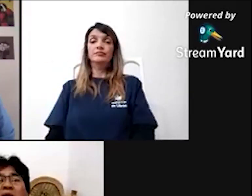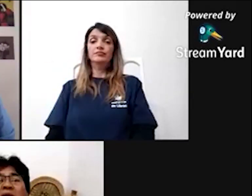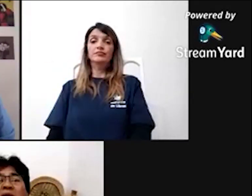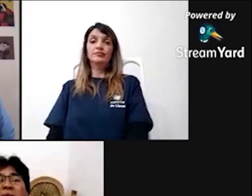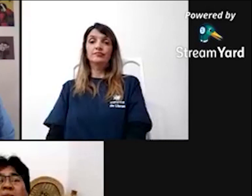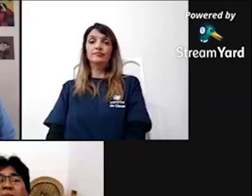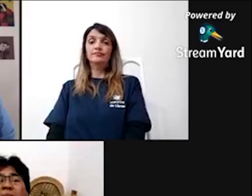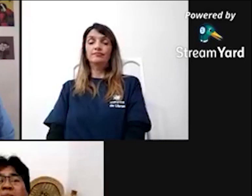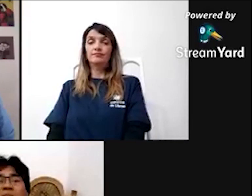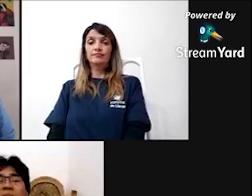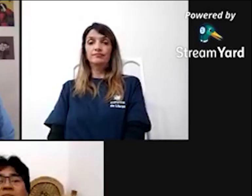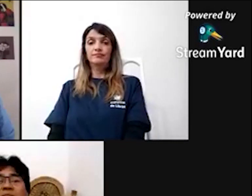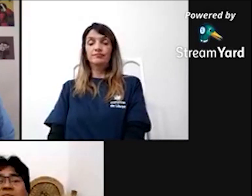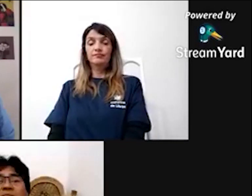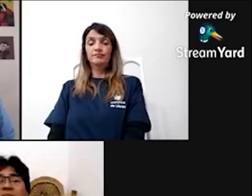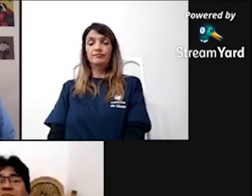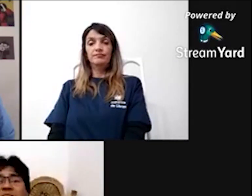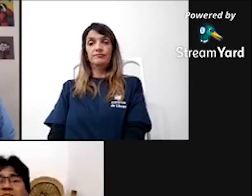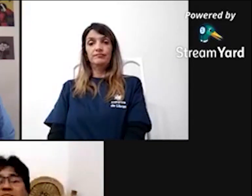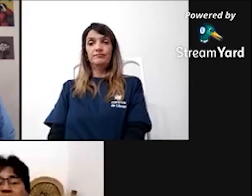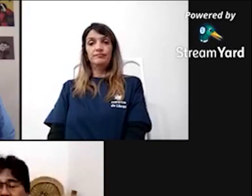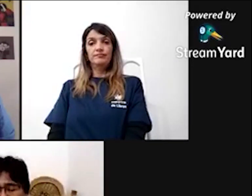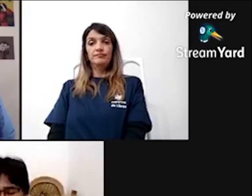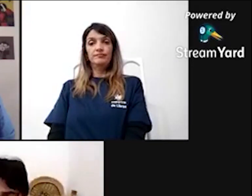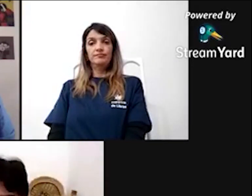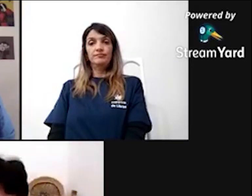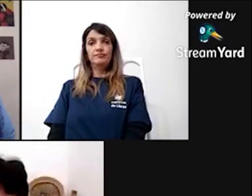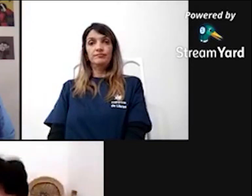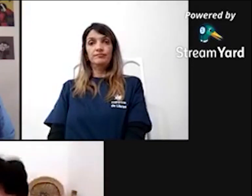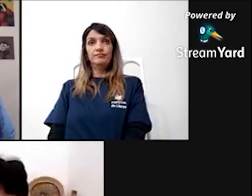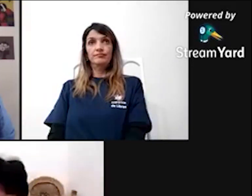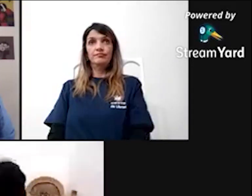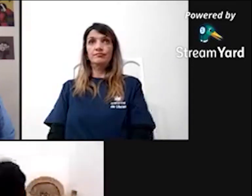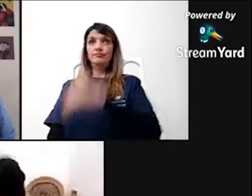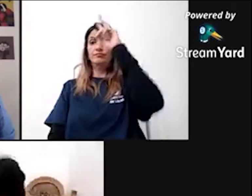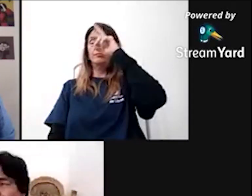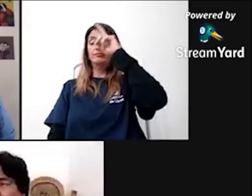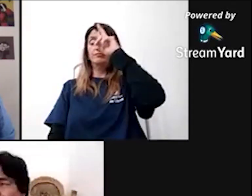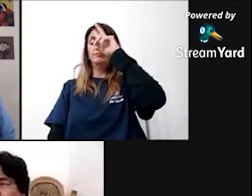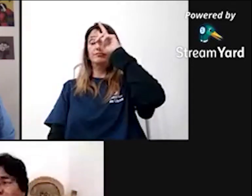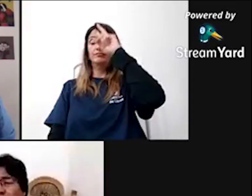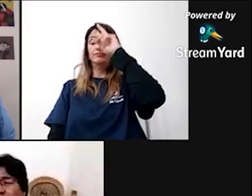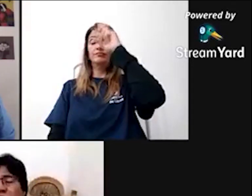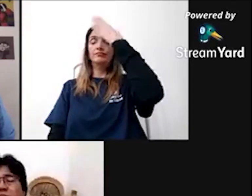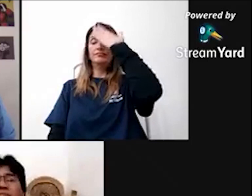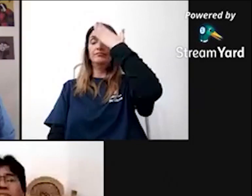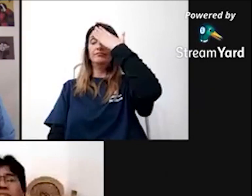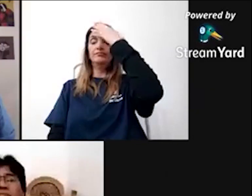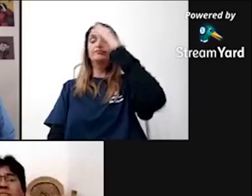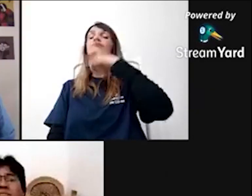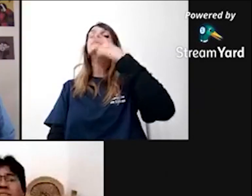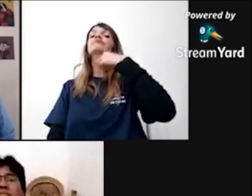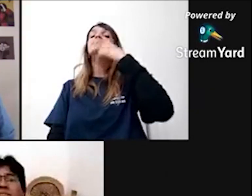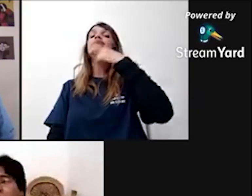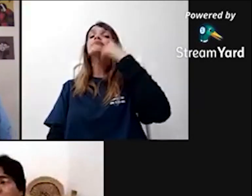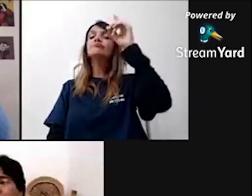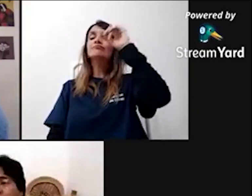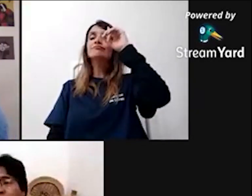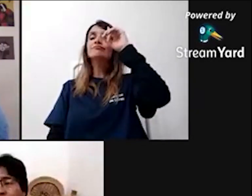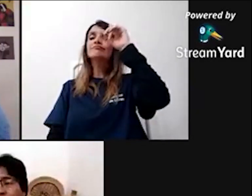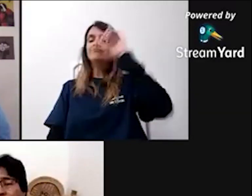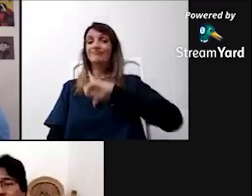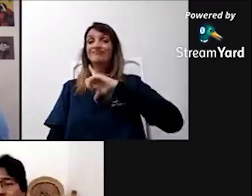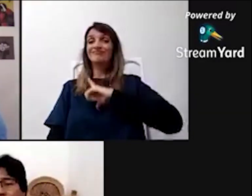uma refletida sobre isso. Lembrando, pessoal, eu sei que tem algumas dúvidas aqui sobre a questão do como chamar o povo